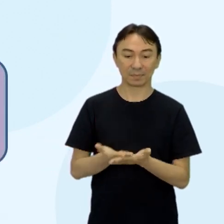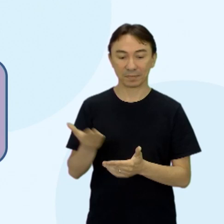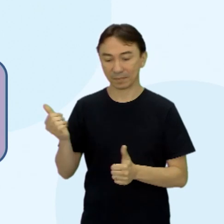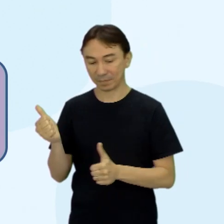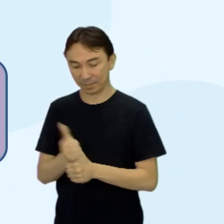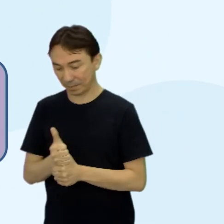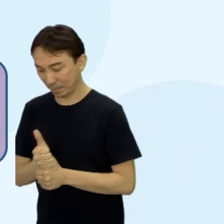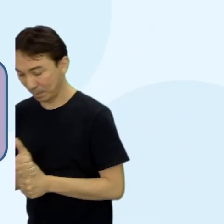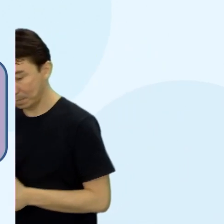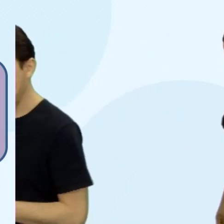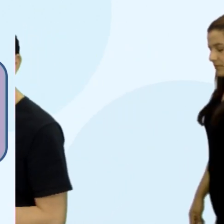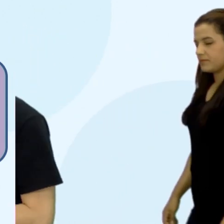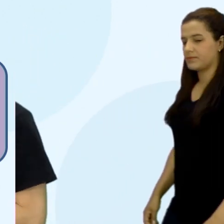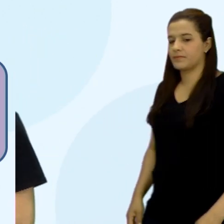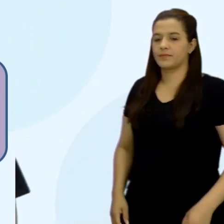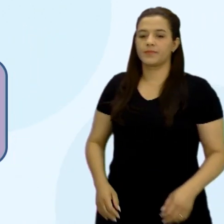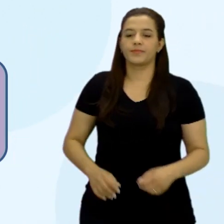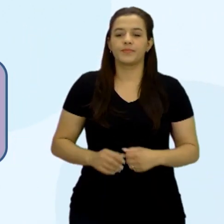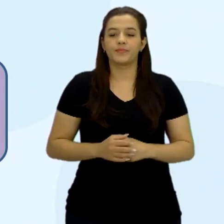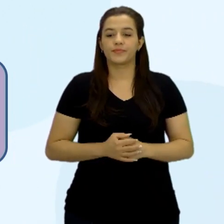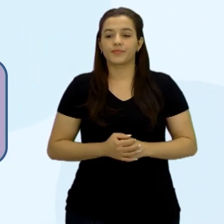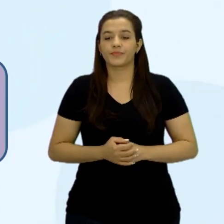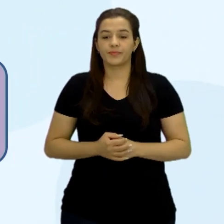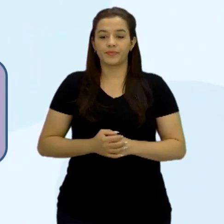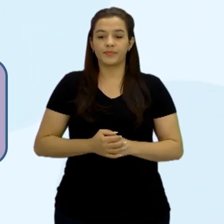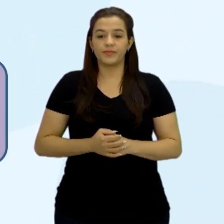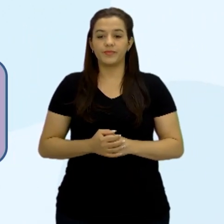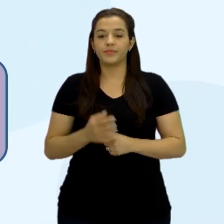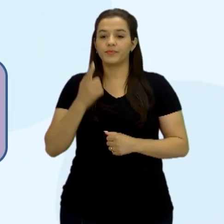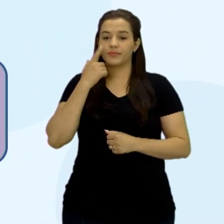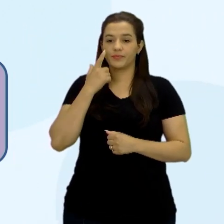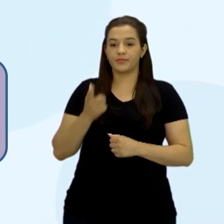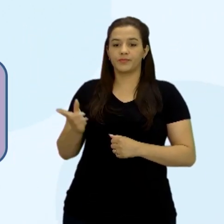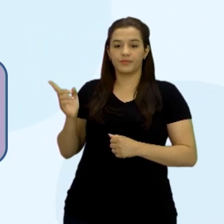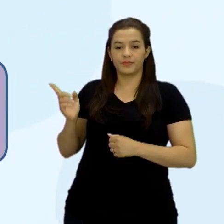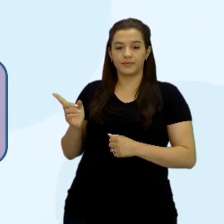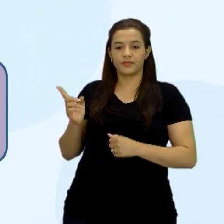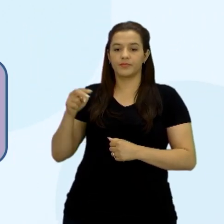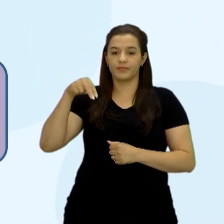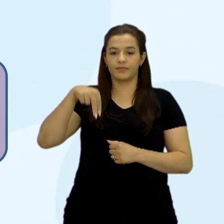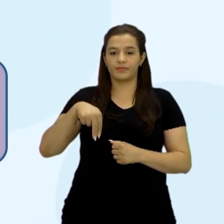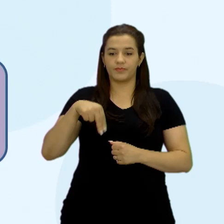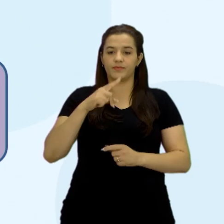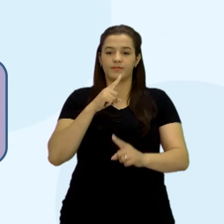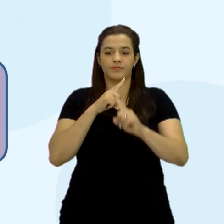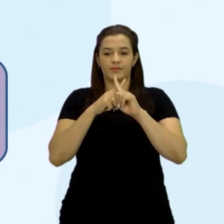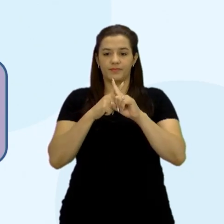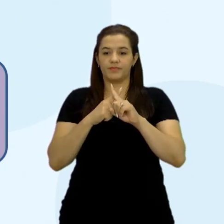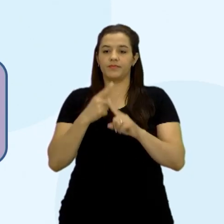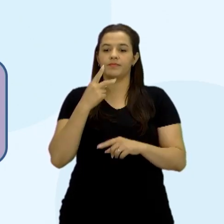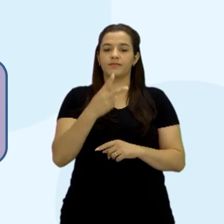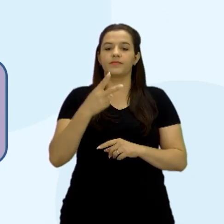que aparece no quadrinho roxo é N vezes 27 igual a 108,